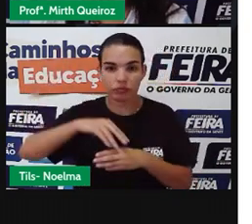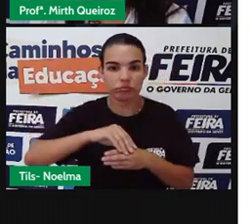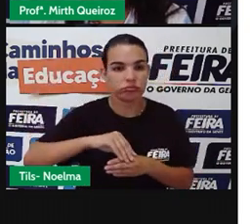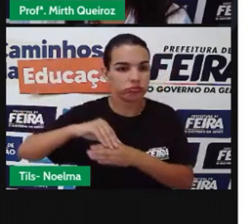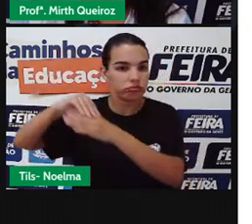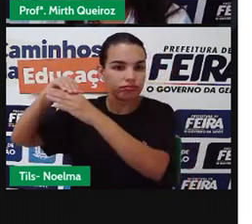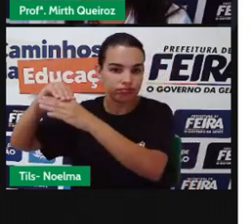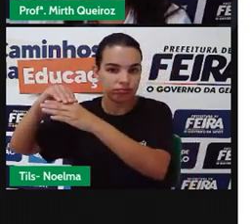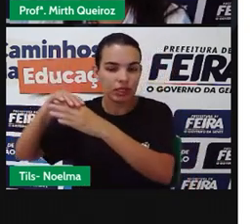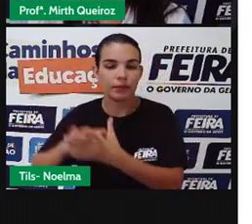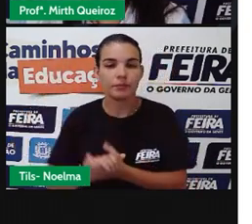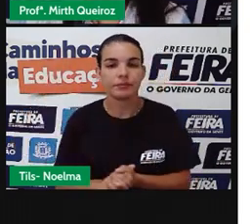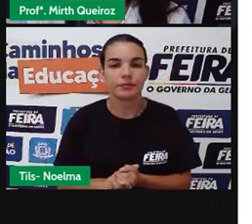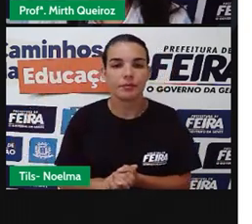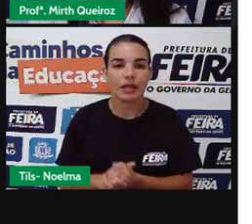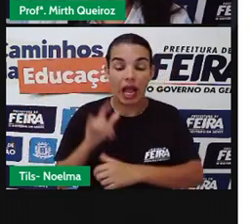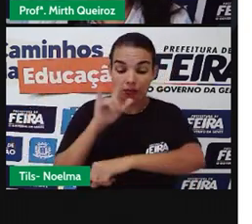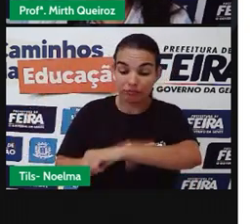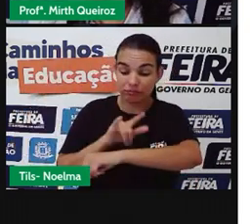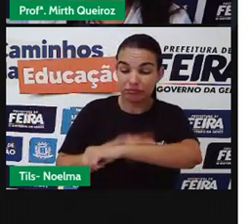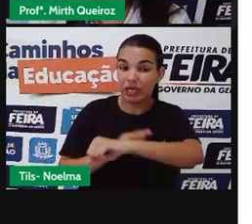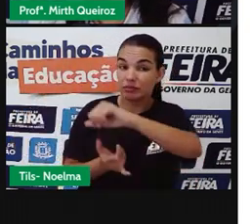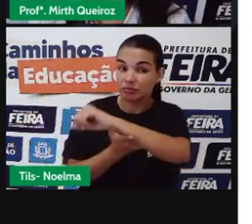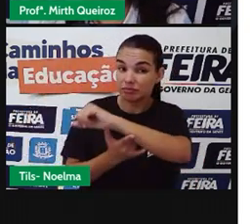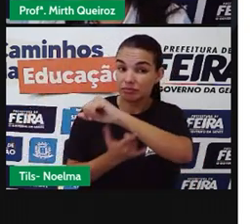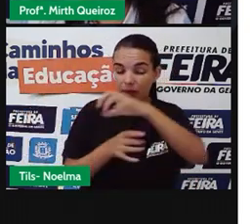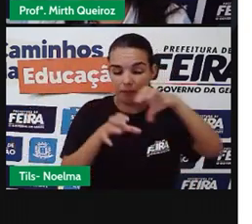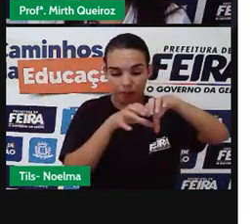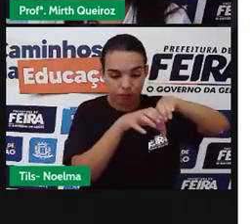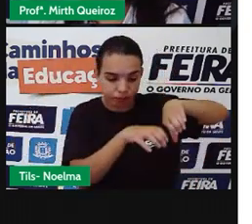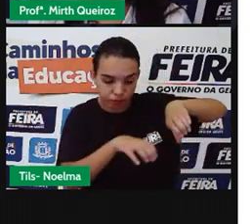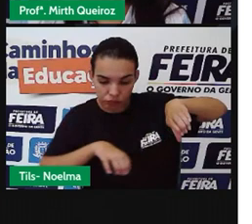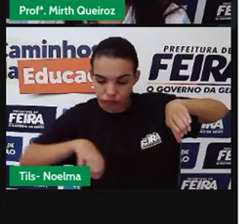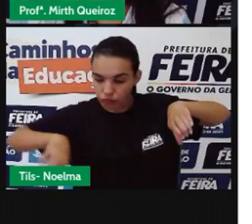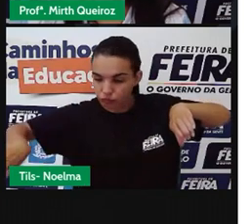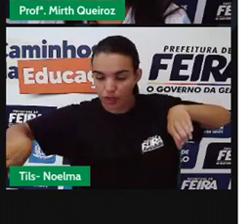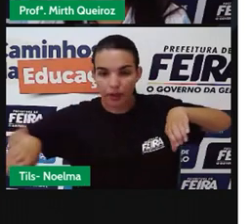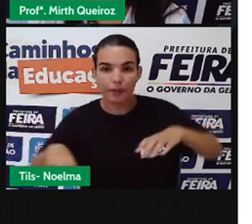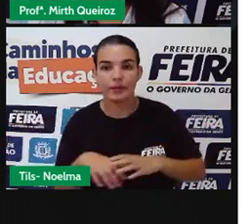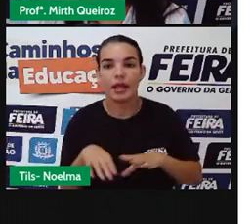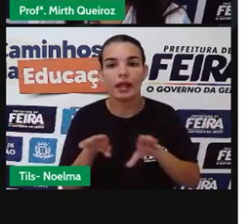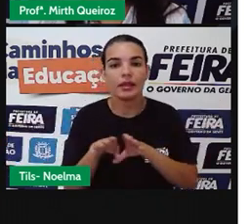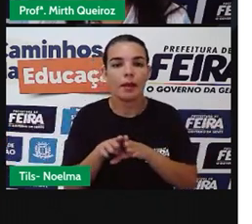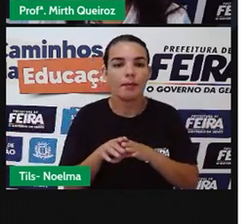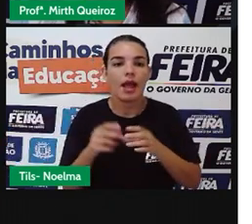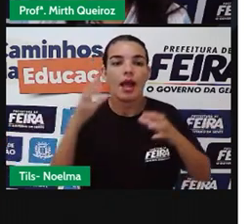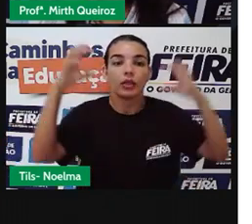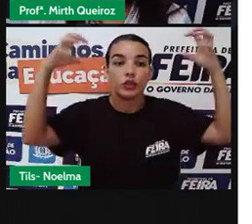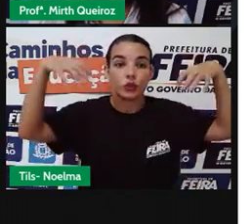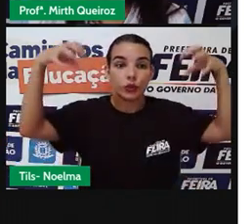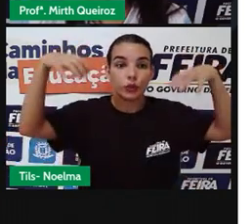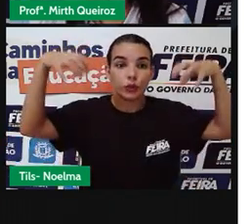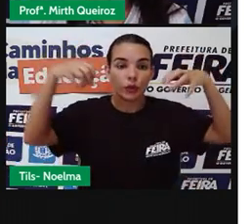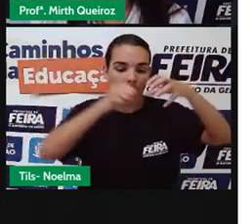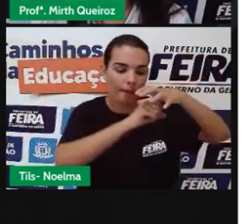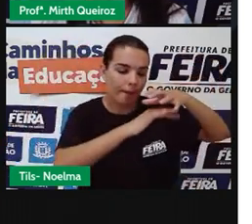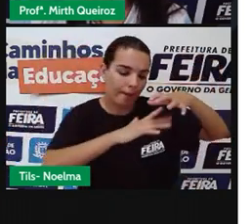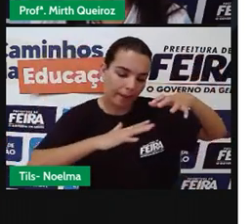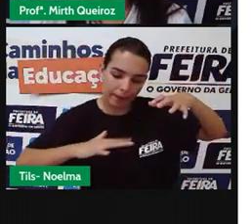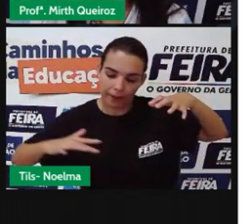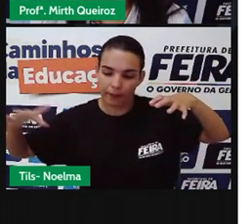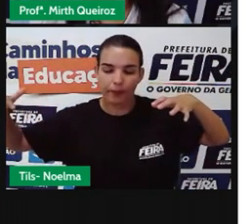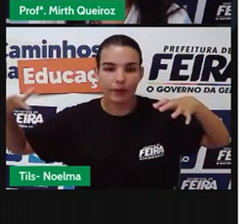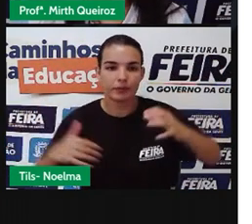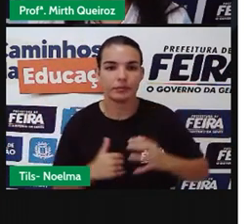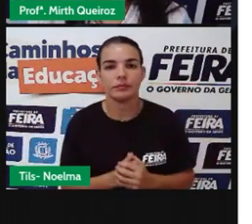EA própria limpeza urbana e esgoto a registrou e essa drenagem das